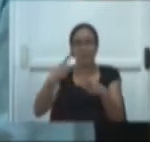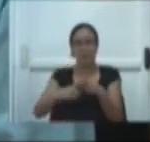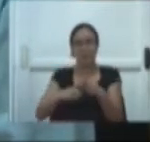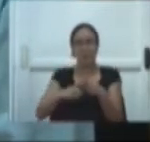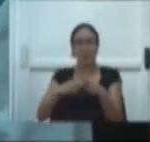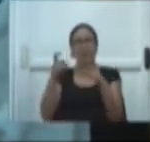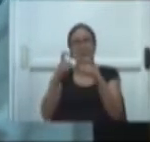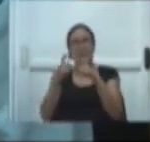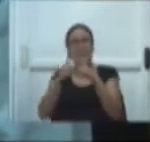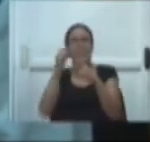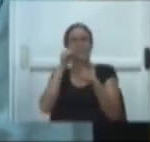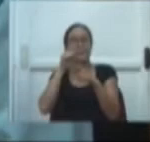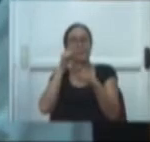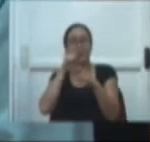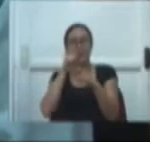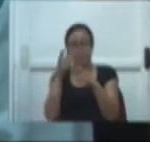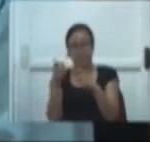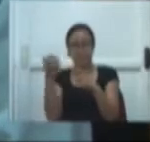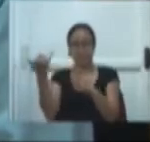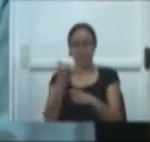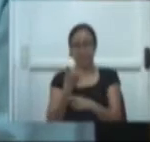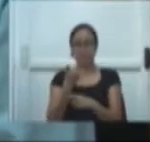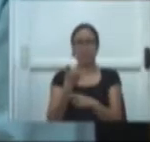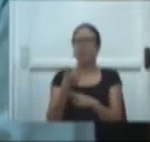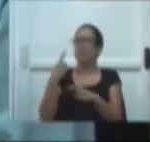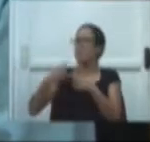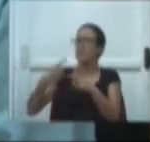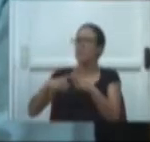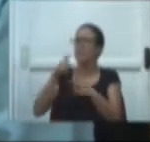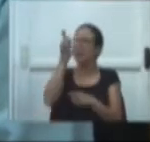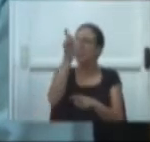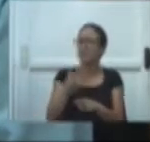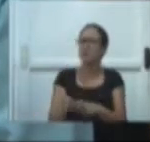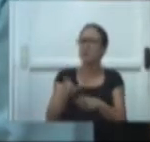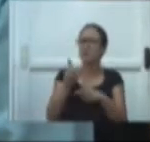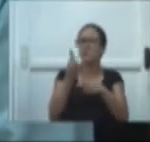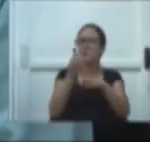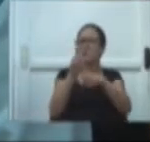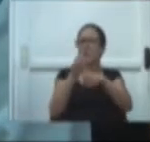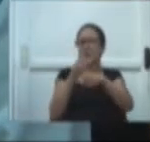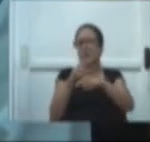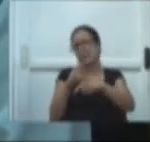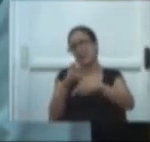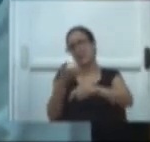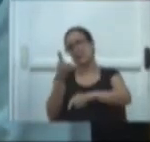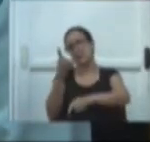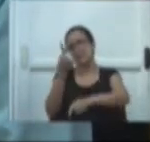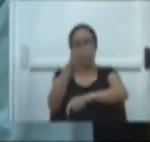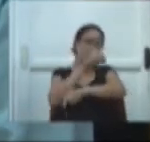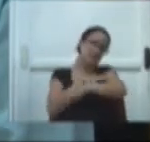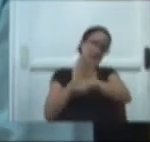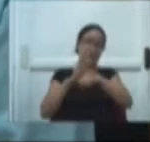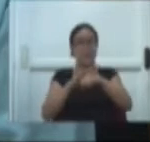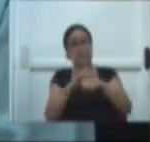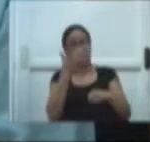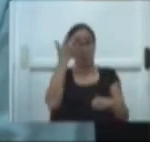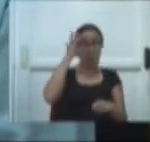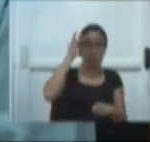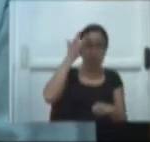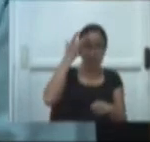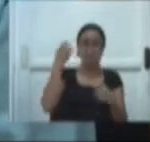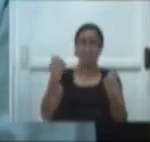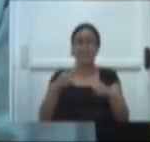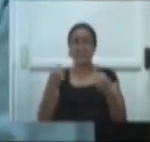tem um anexo na prefeitura, dizendo que toda pessoa com sintoma de dengue tem que fazer exame, tem que fazer hemograma. Hemograma só